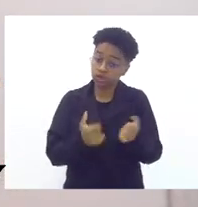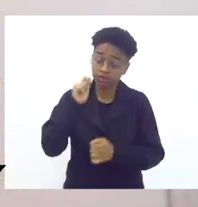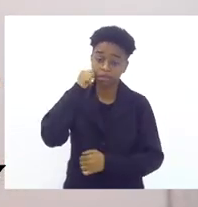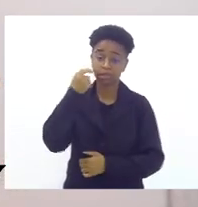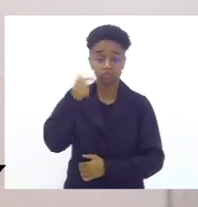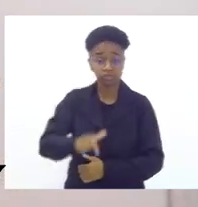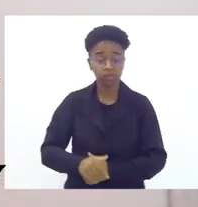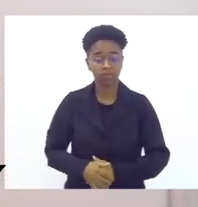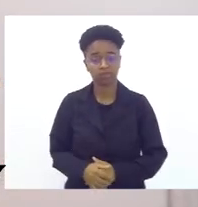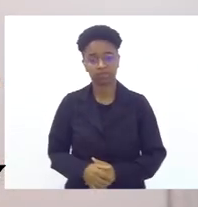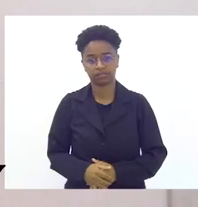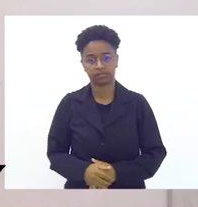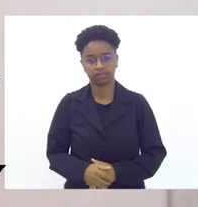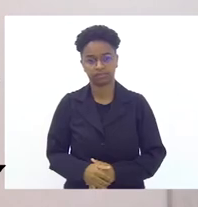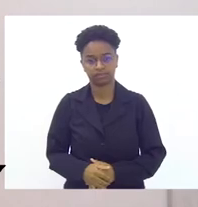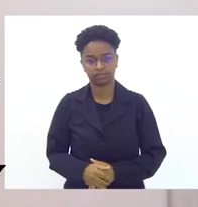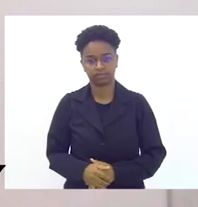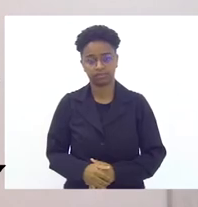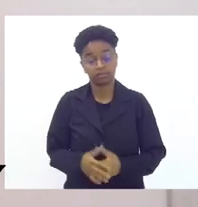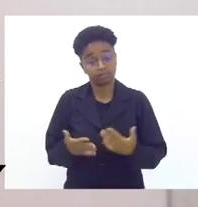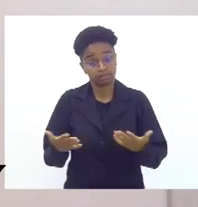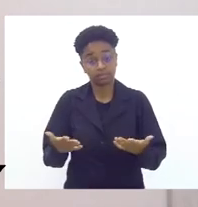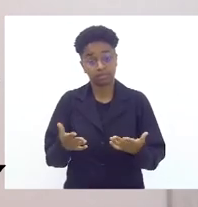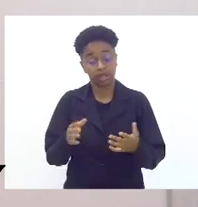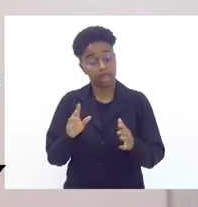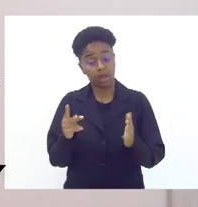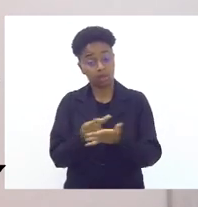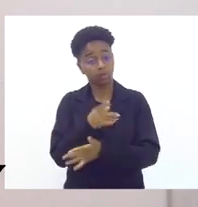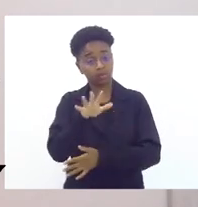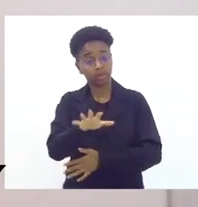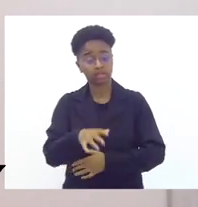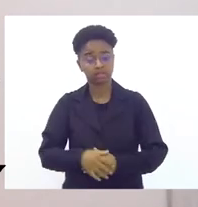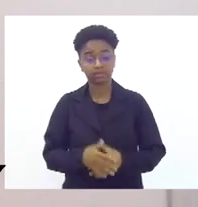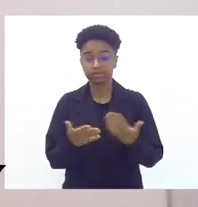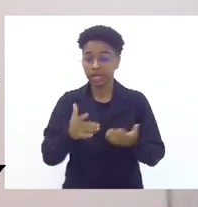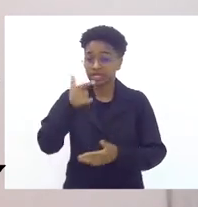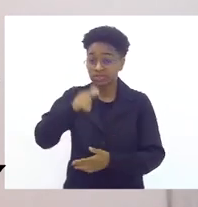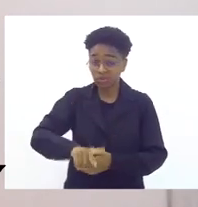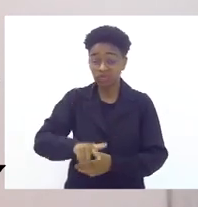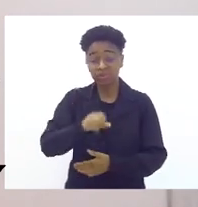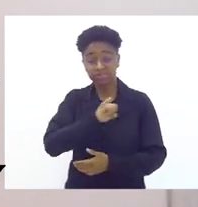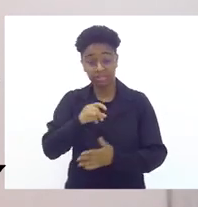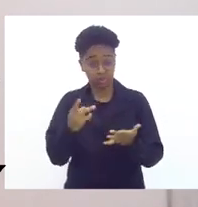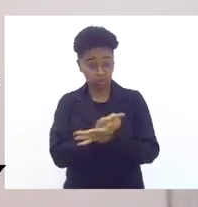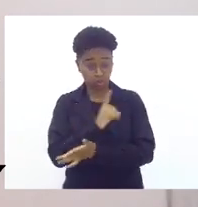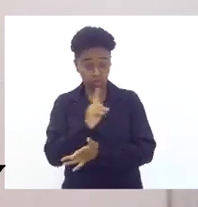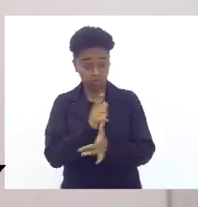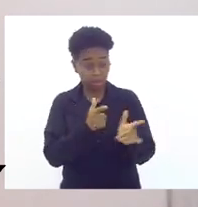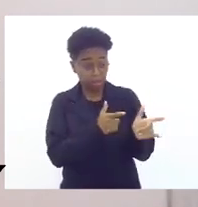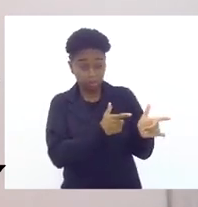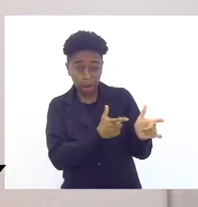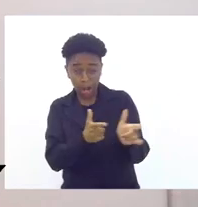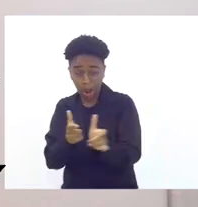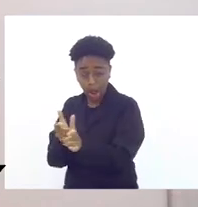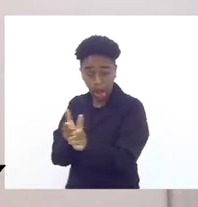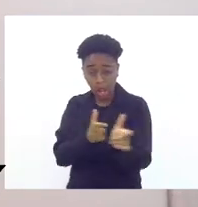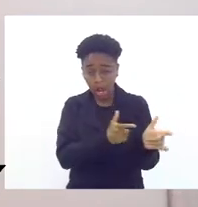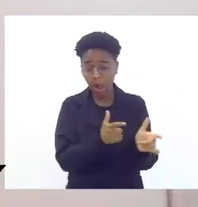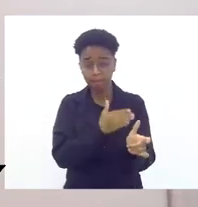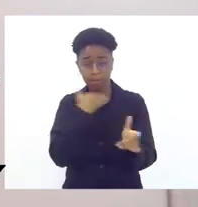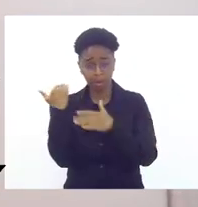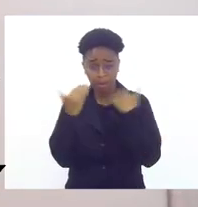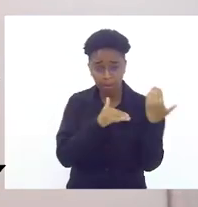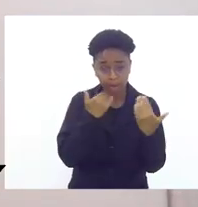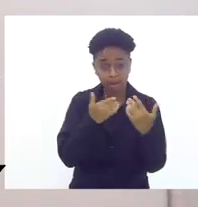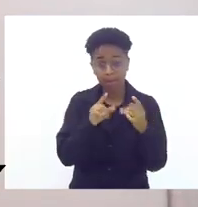pretos E aí que tá colocado então de novo se não mata na ponta do fuzil deixa morrer